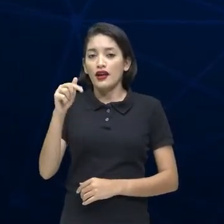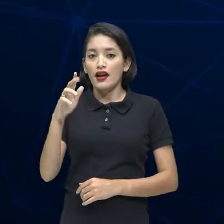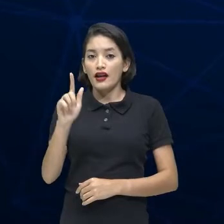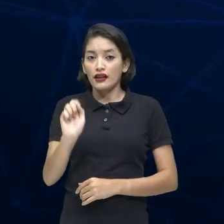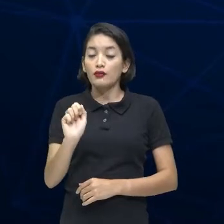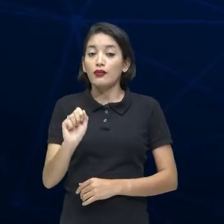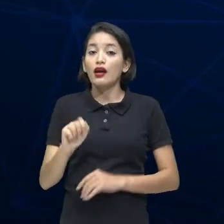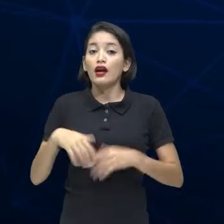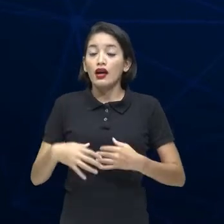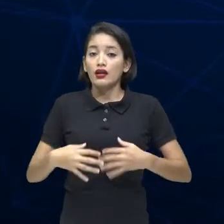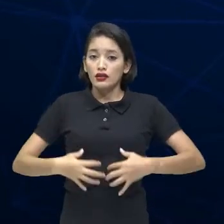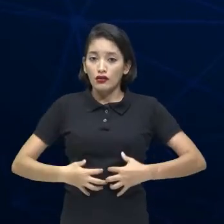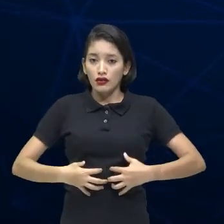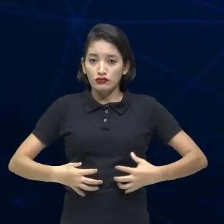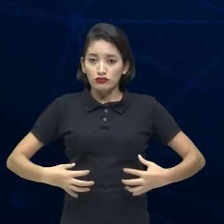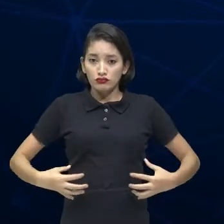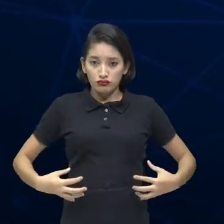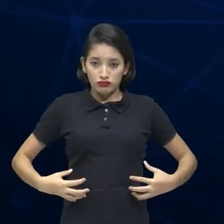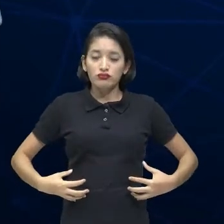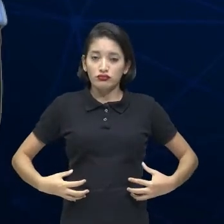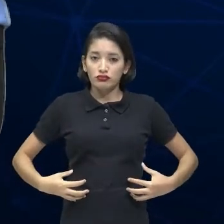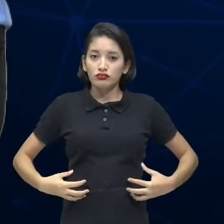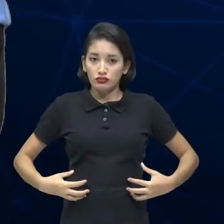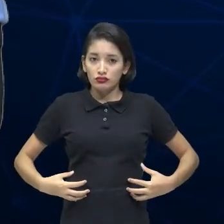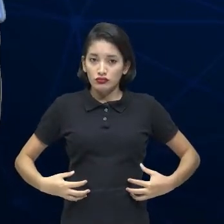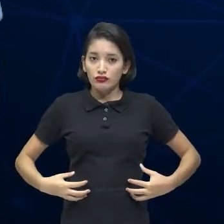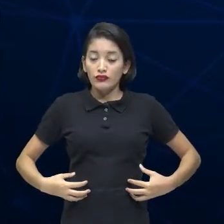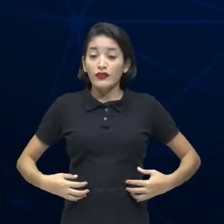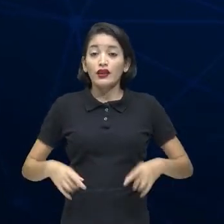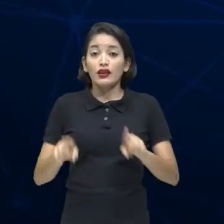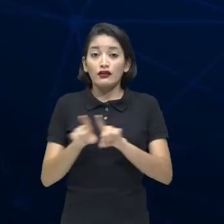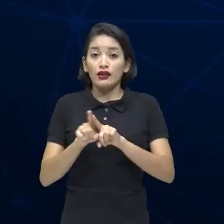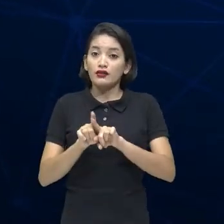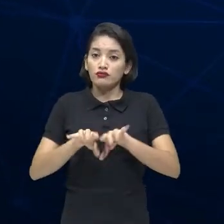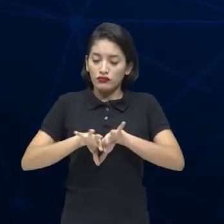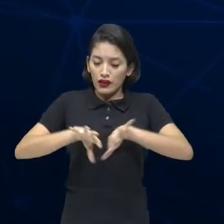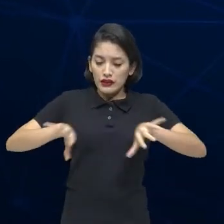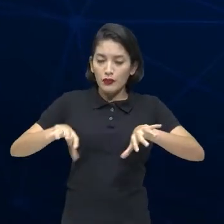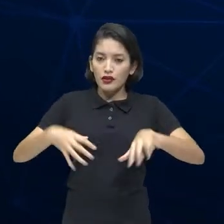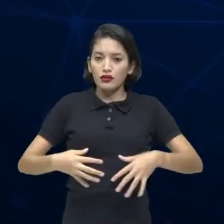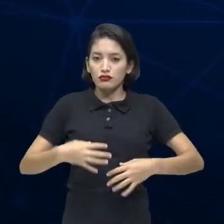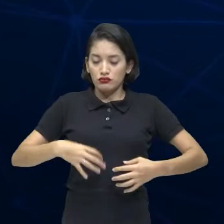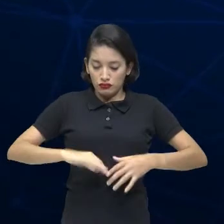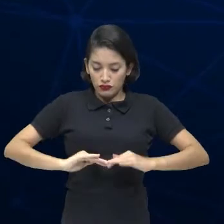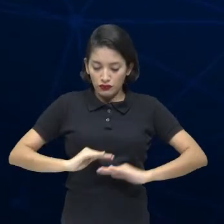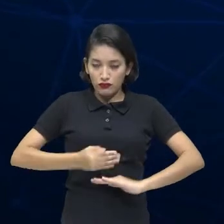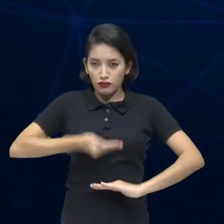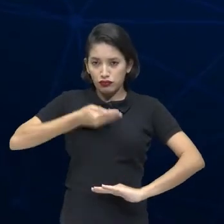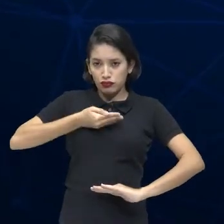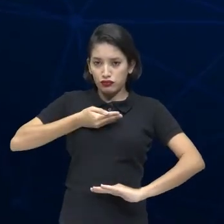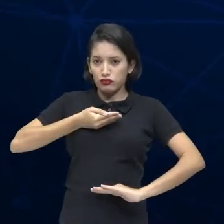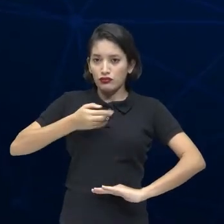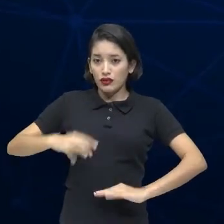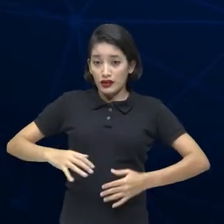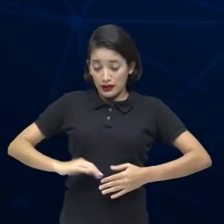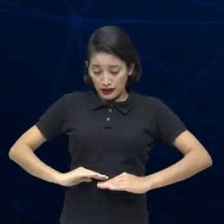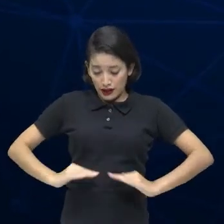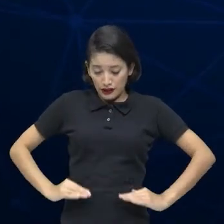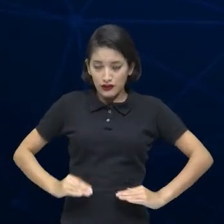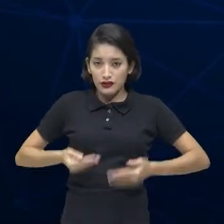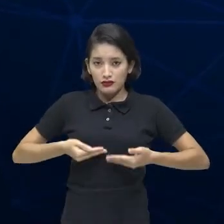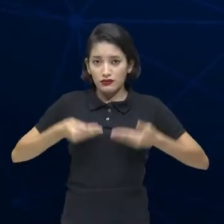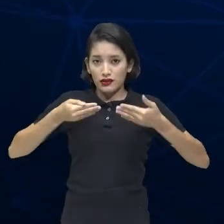a cavidade abdominal da cavidade torácica. Além desse músculo do diafragma, quando